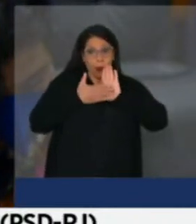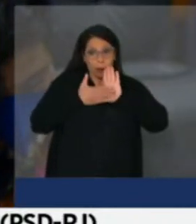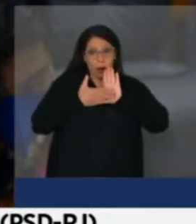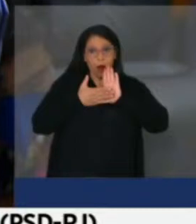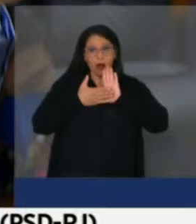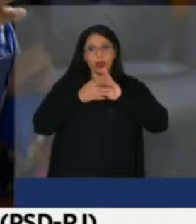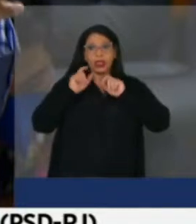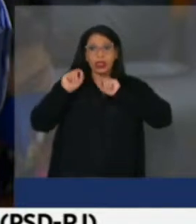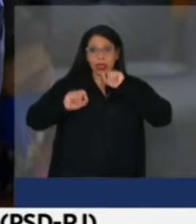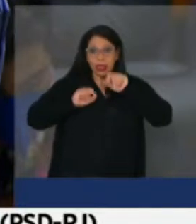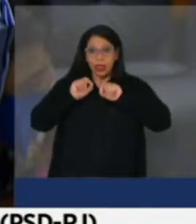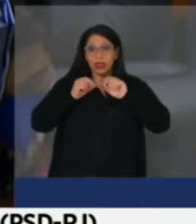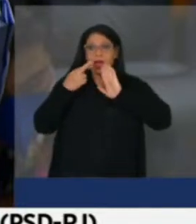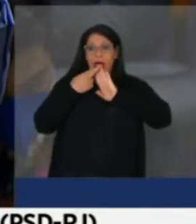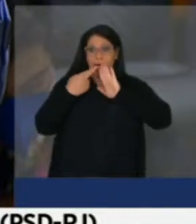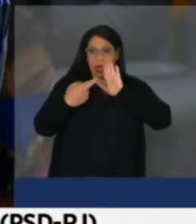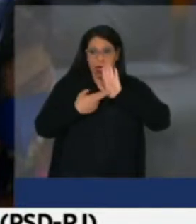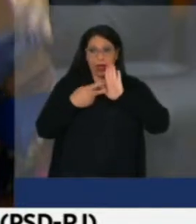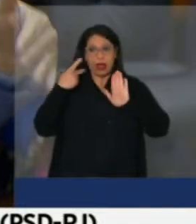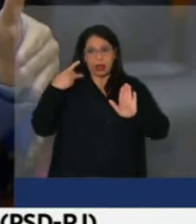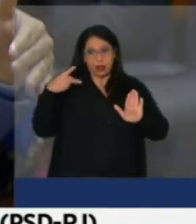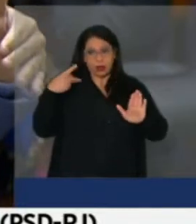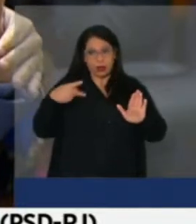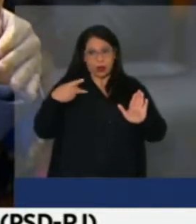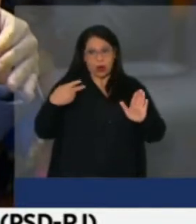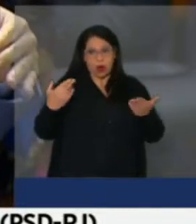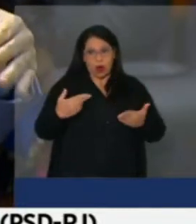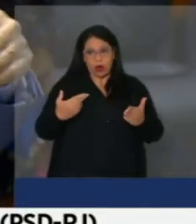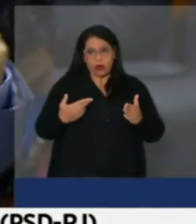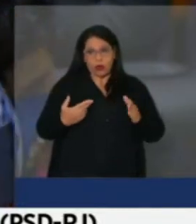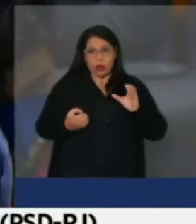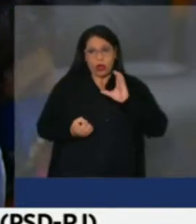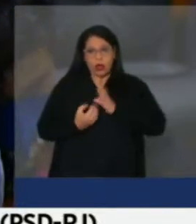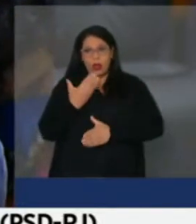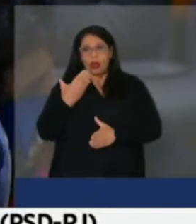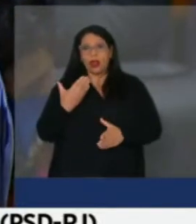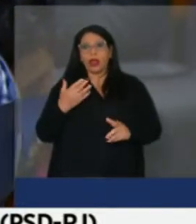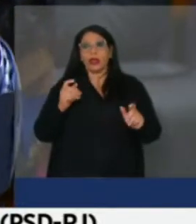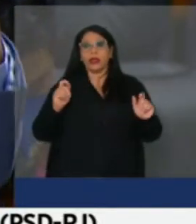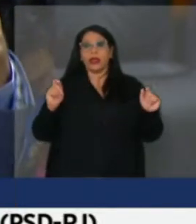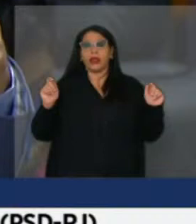encaminhamento do regramento que Vossa Excelência inaugurou no dia de hoje,